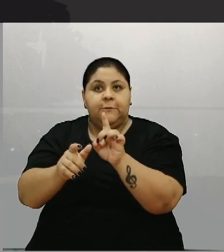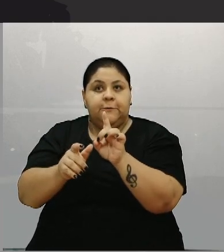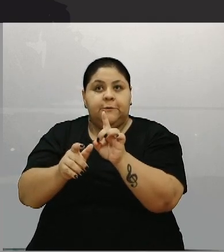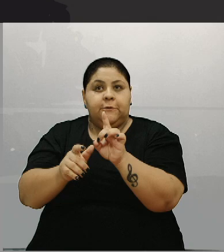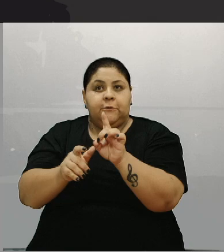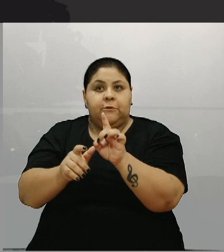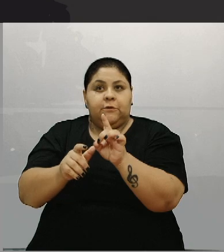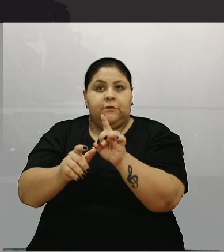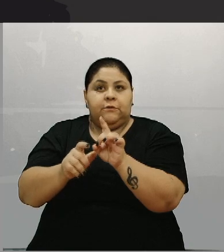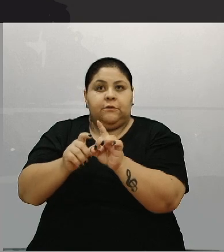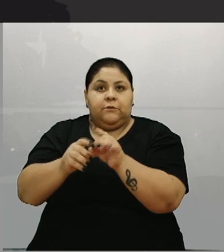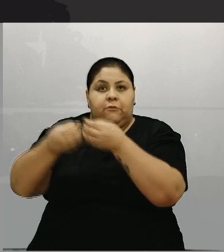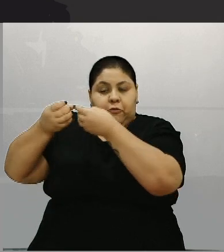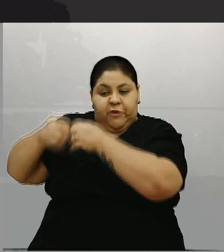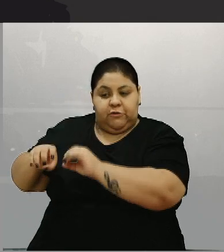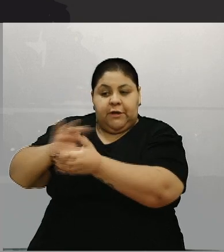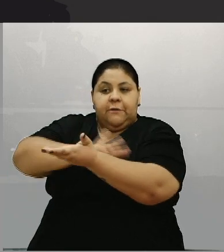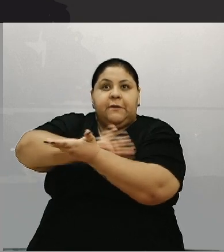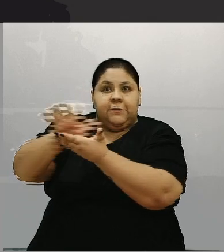precisam.